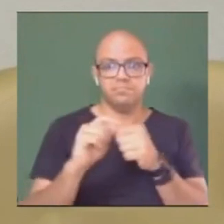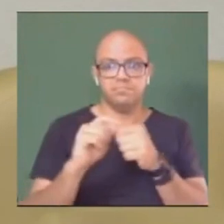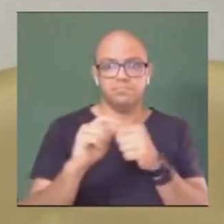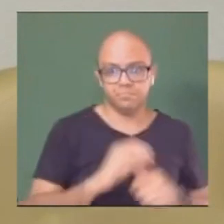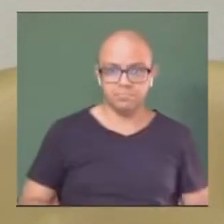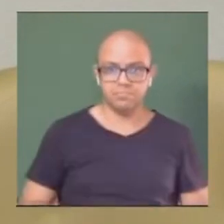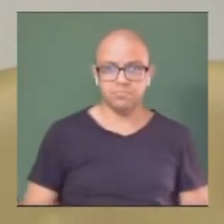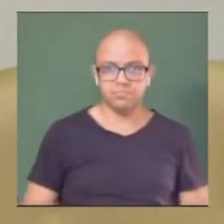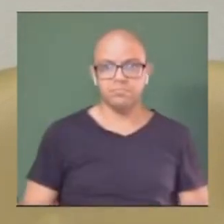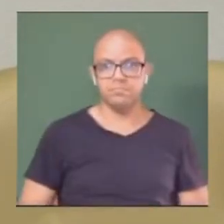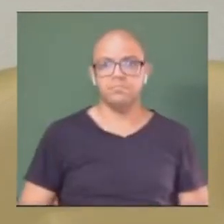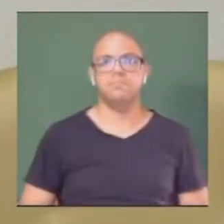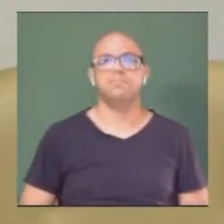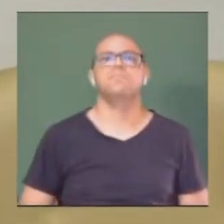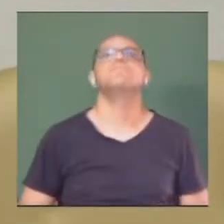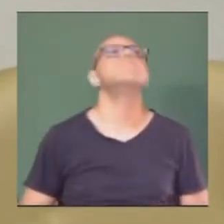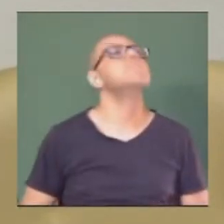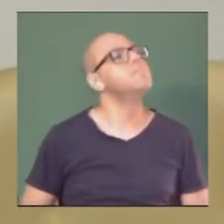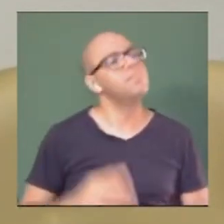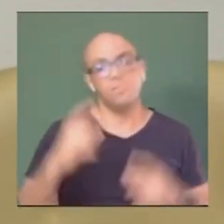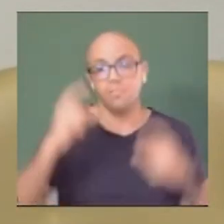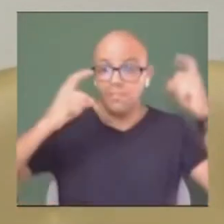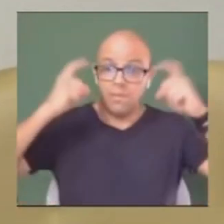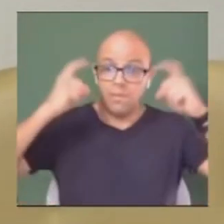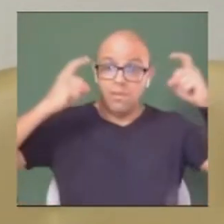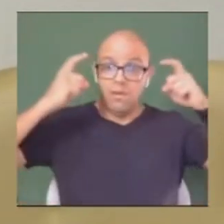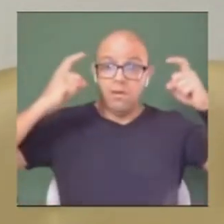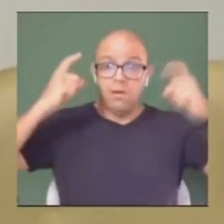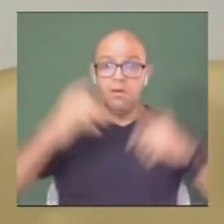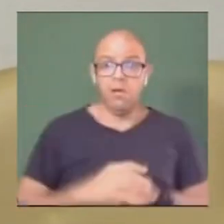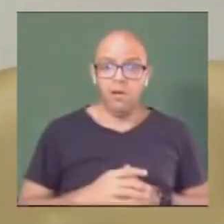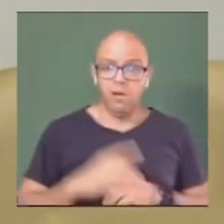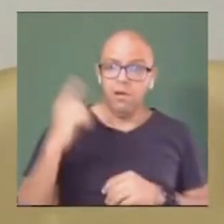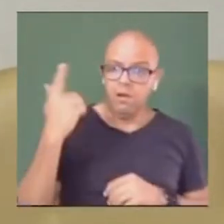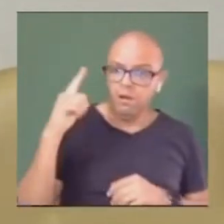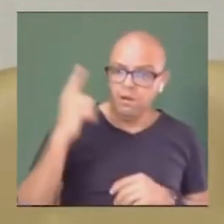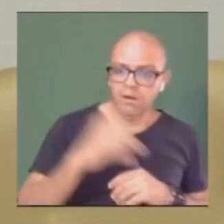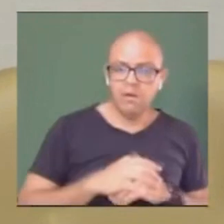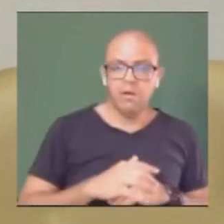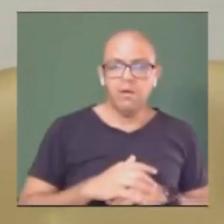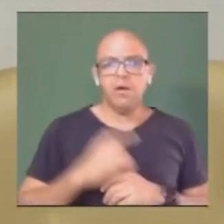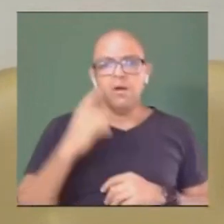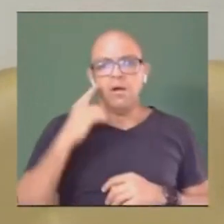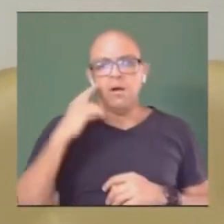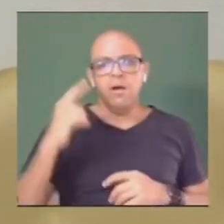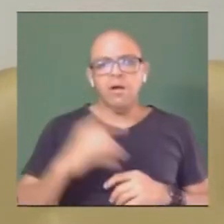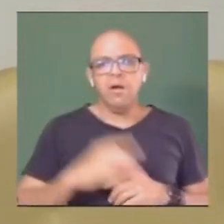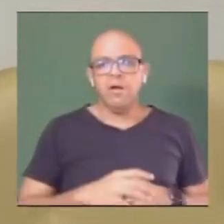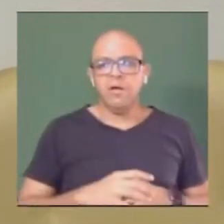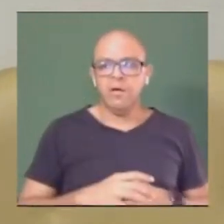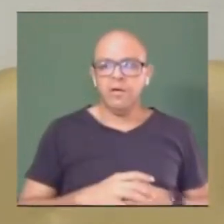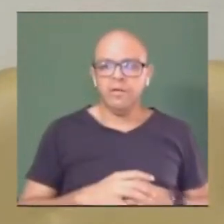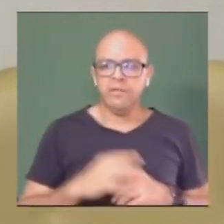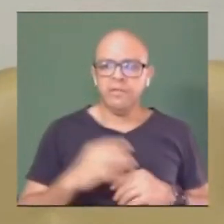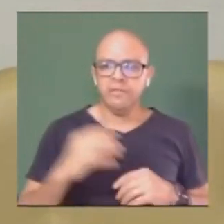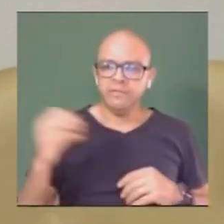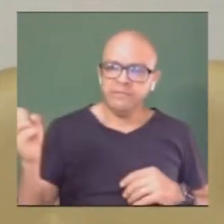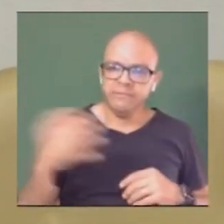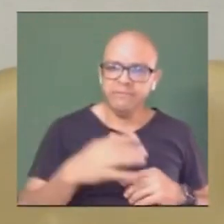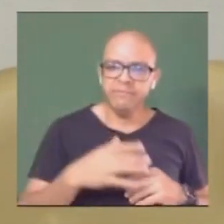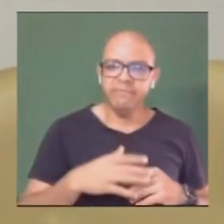nos causa preocupação a angústia dos gestores na implementação do no da do Novo SP